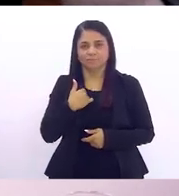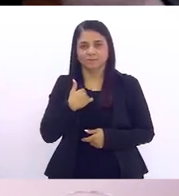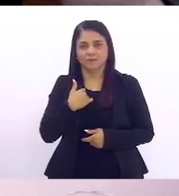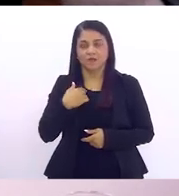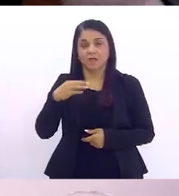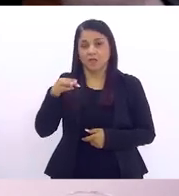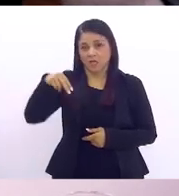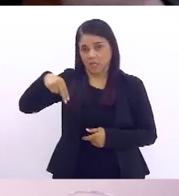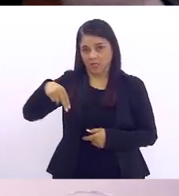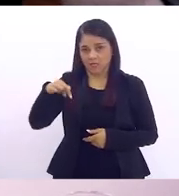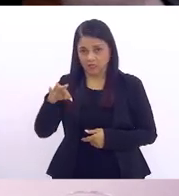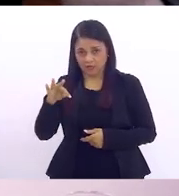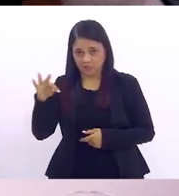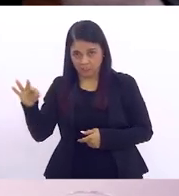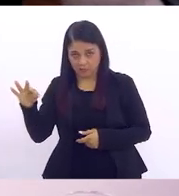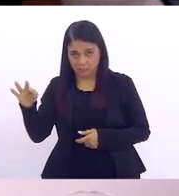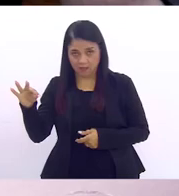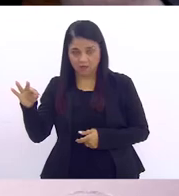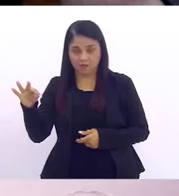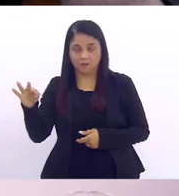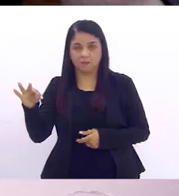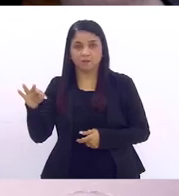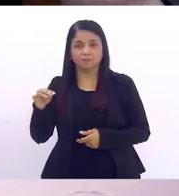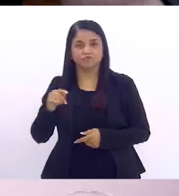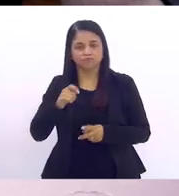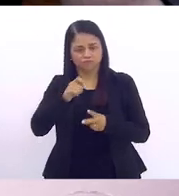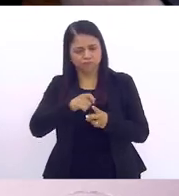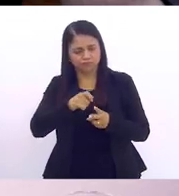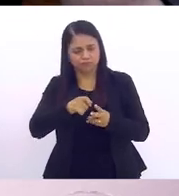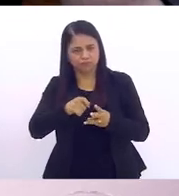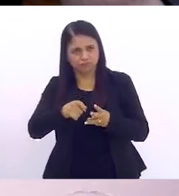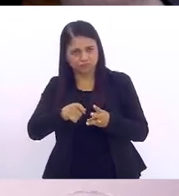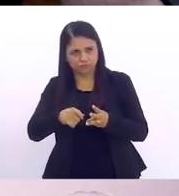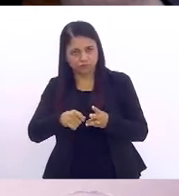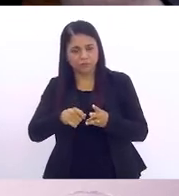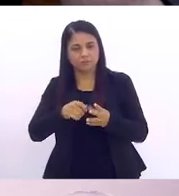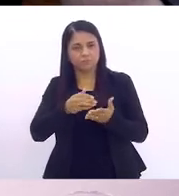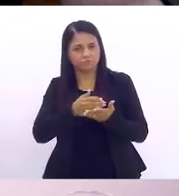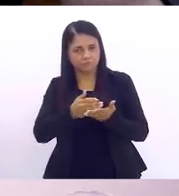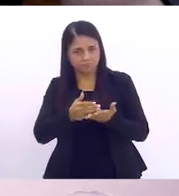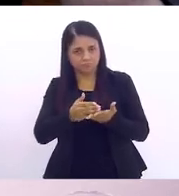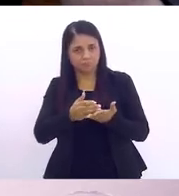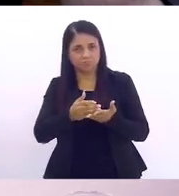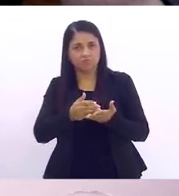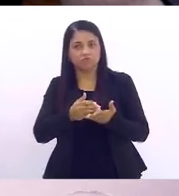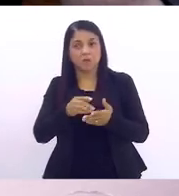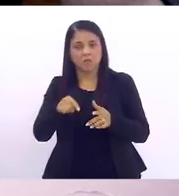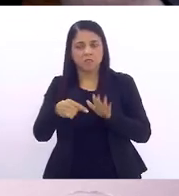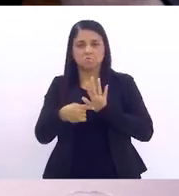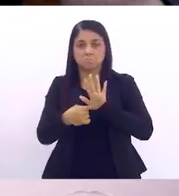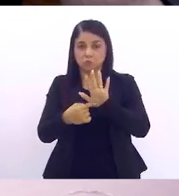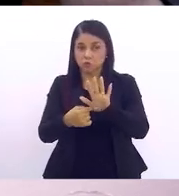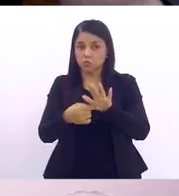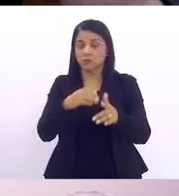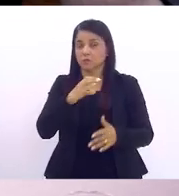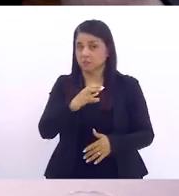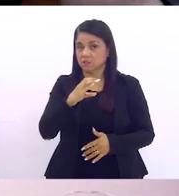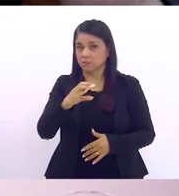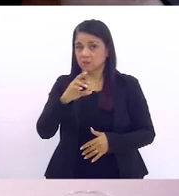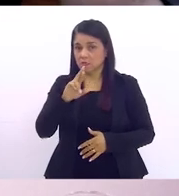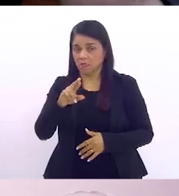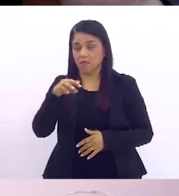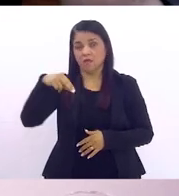ntt eh nos primeiros meses como foi a até afirmada aqui na apresentação da CCR a